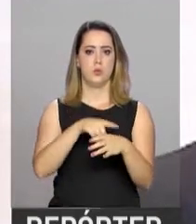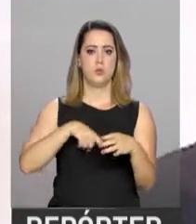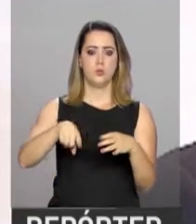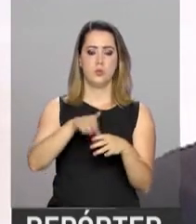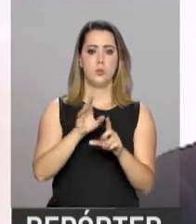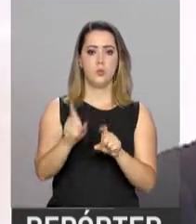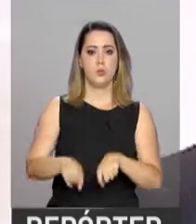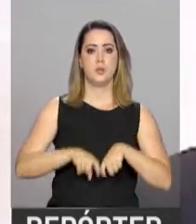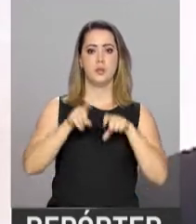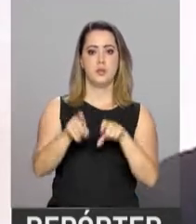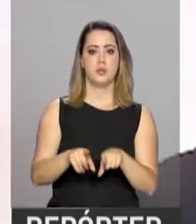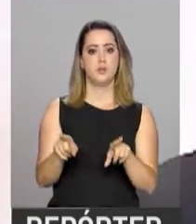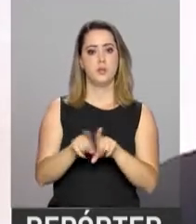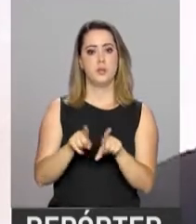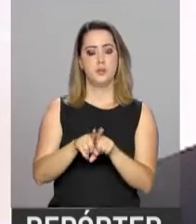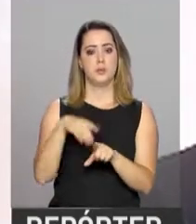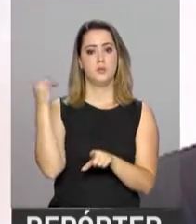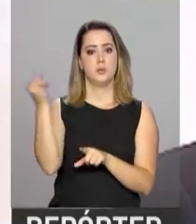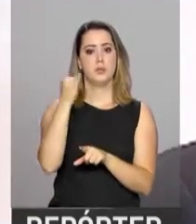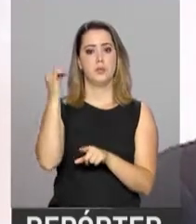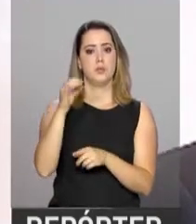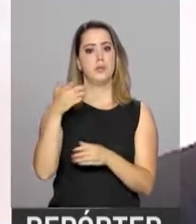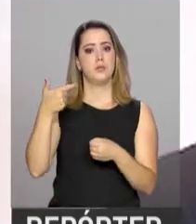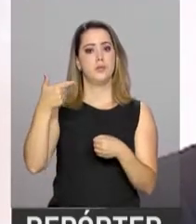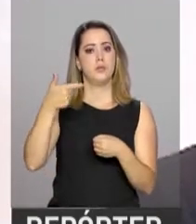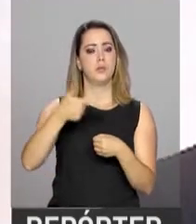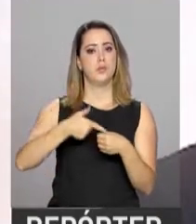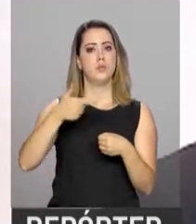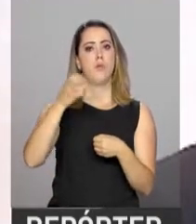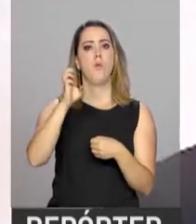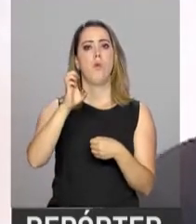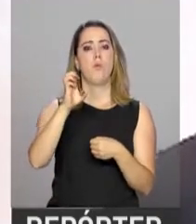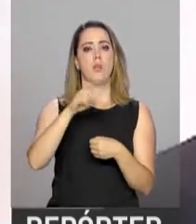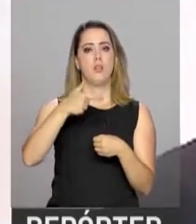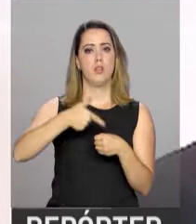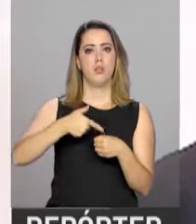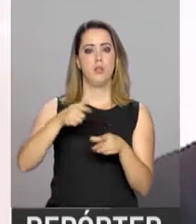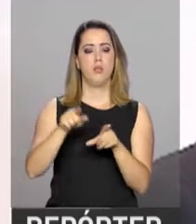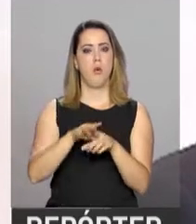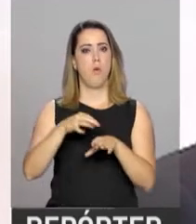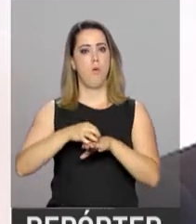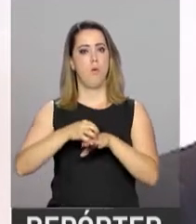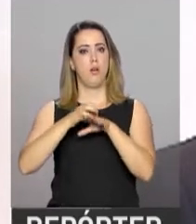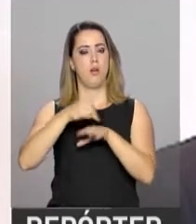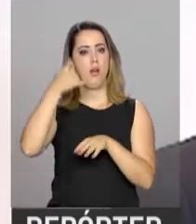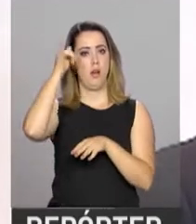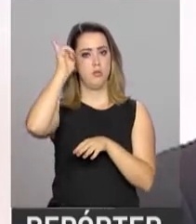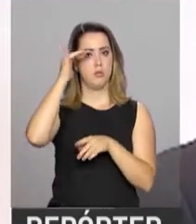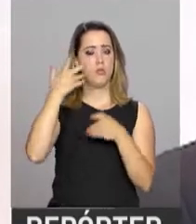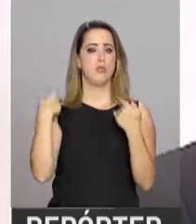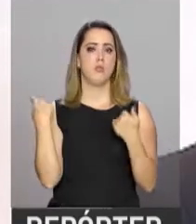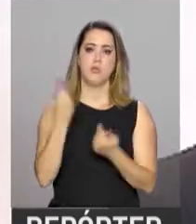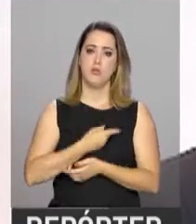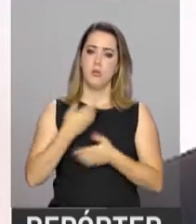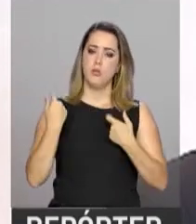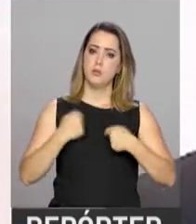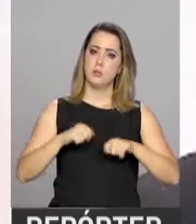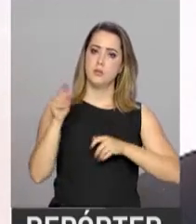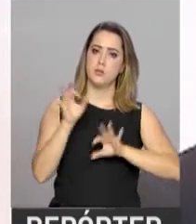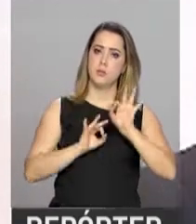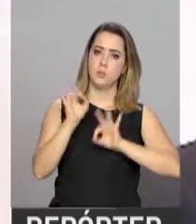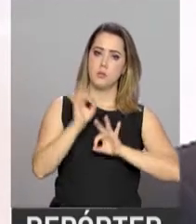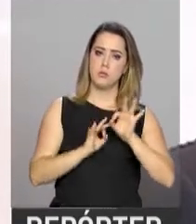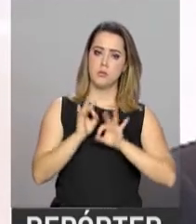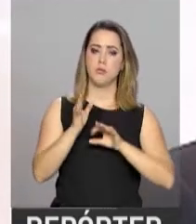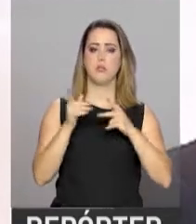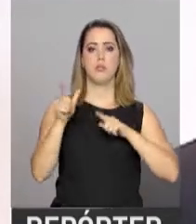setor agrícola é importante o etanol carne bovina são temas também que são sensíveis para os europeus mas que nós estamos trabalhando para que